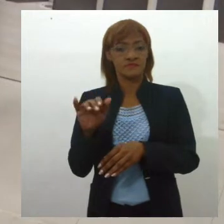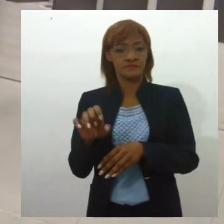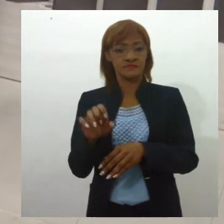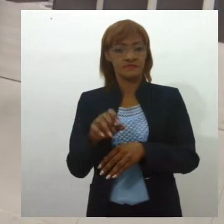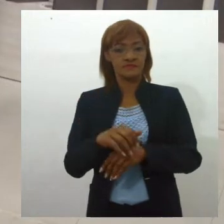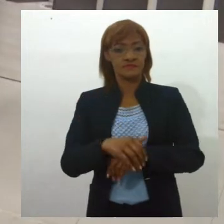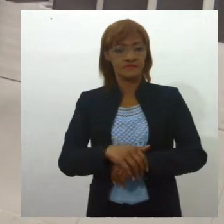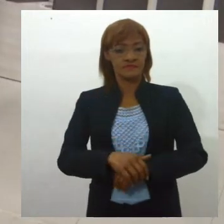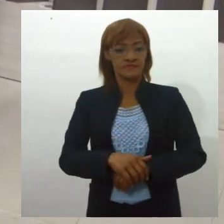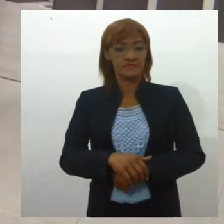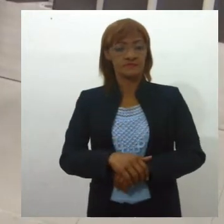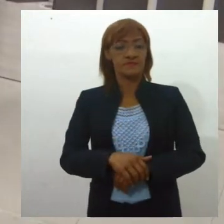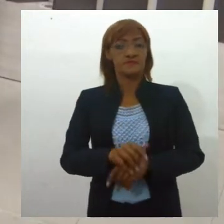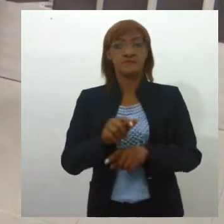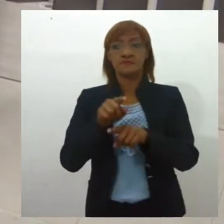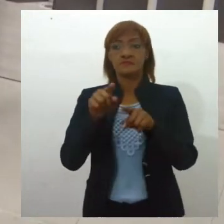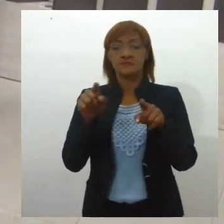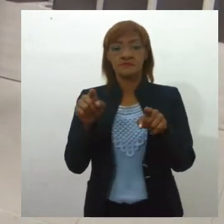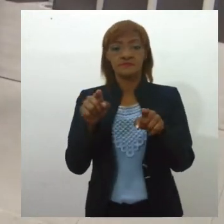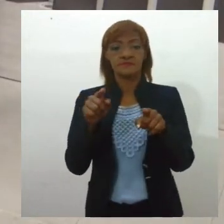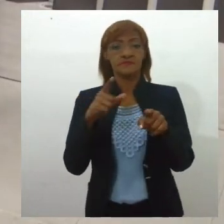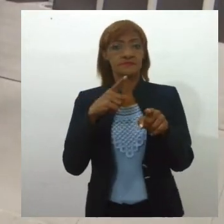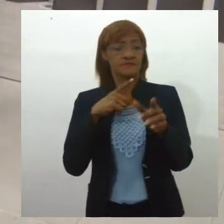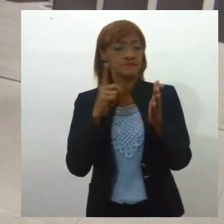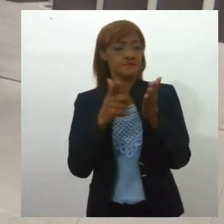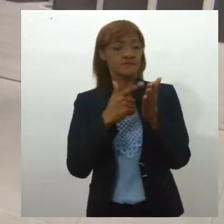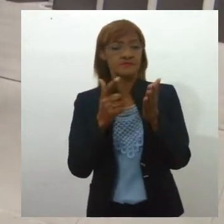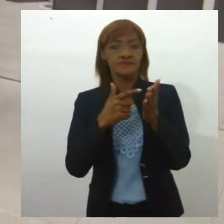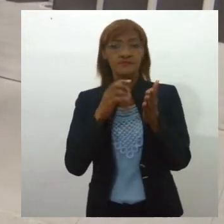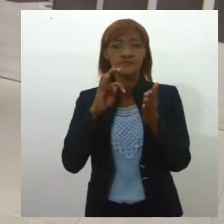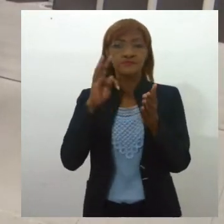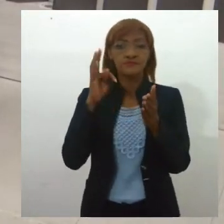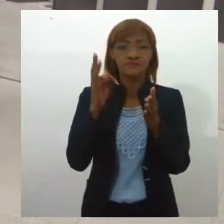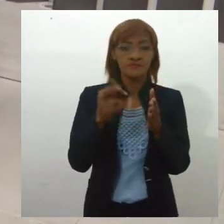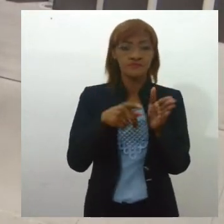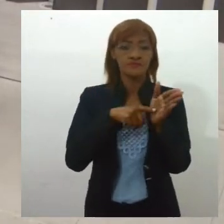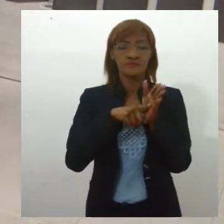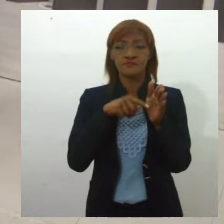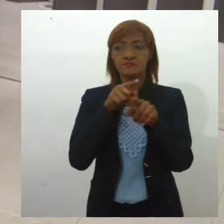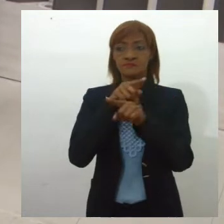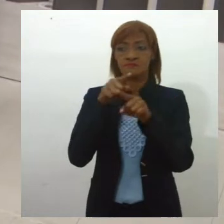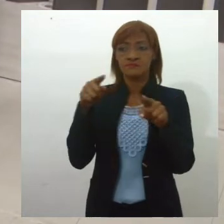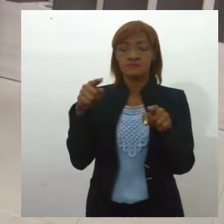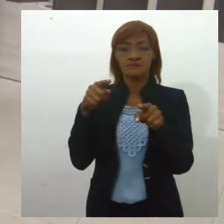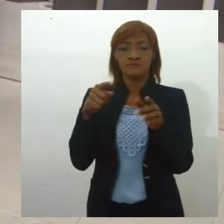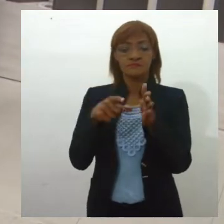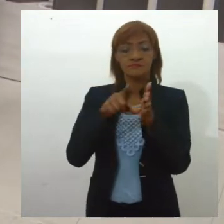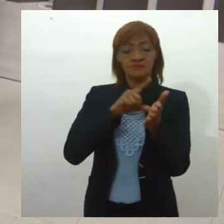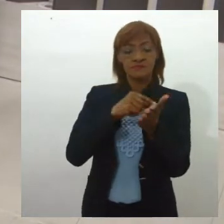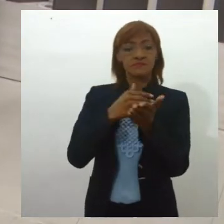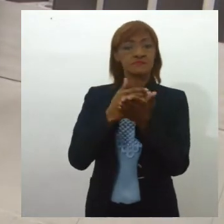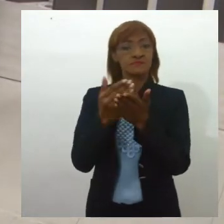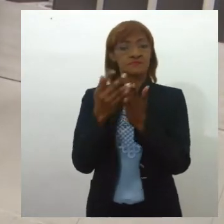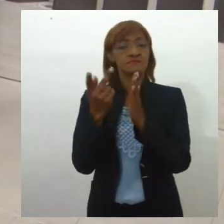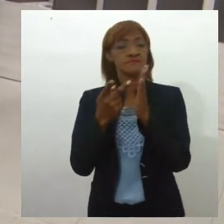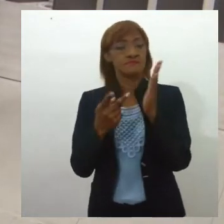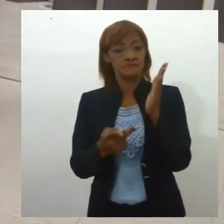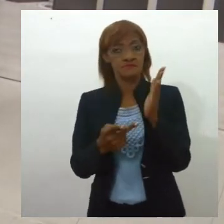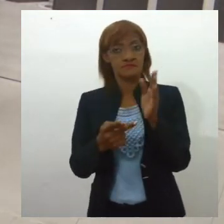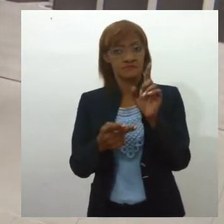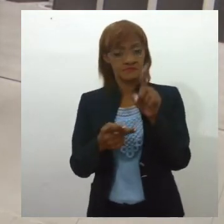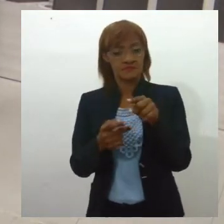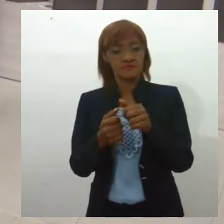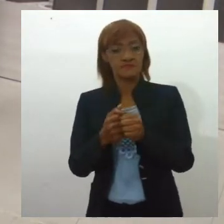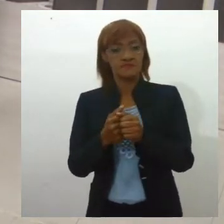de contas, as pessoas vão encontrar no livro todas as ações que foram realizadas por vocês desde o início do projeto, né? É como se fosse um compilado. E